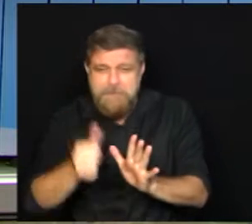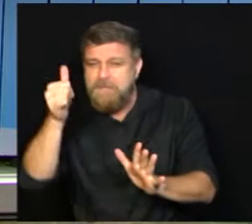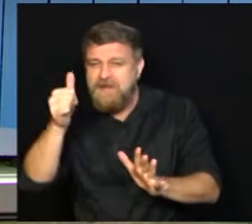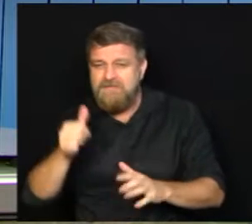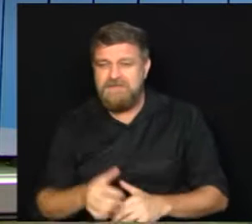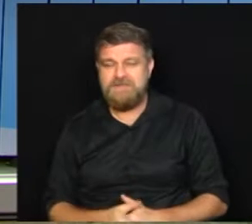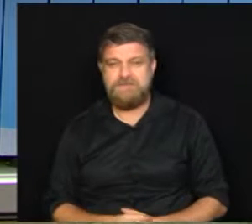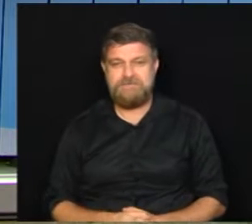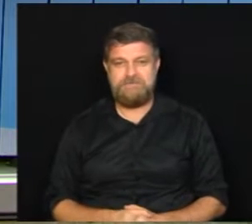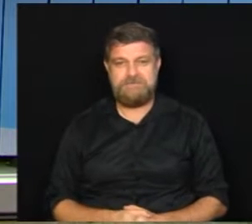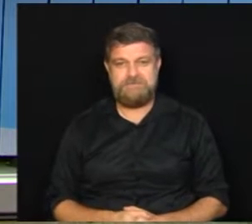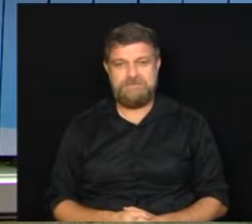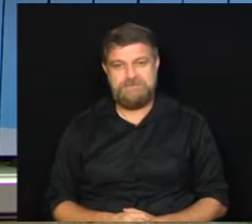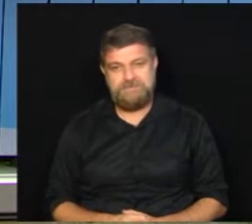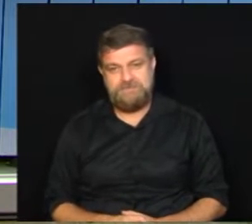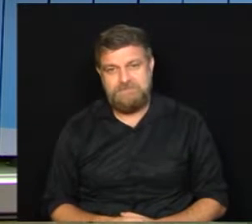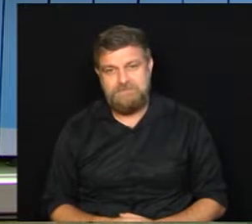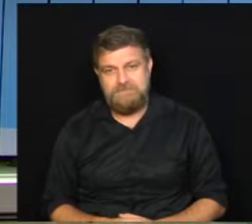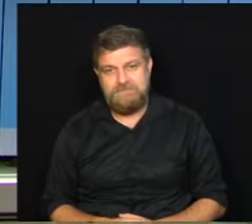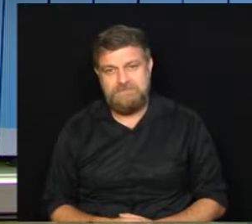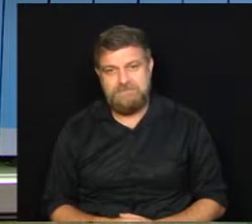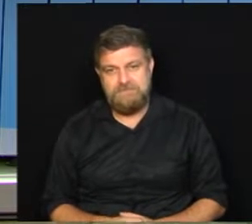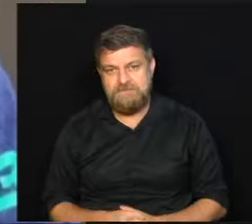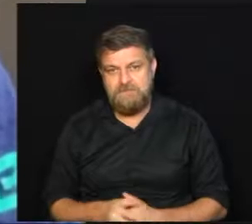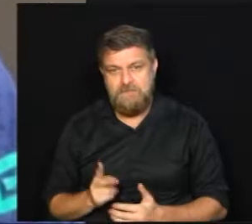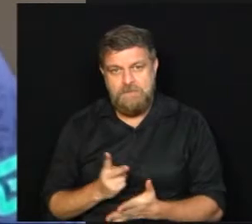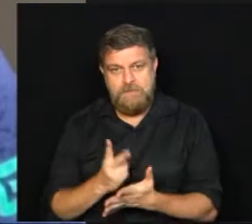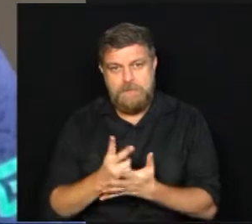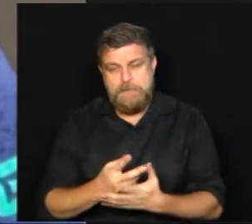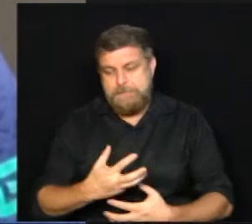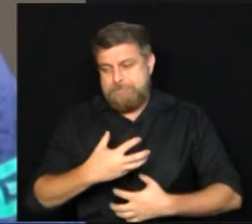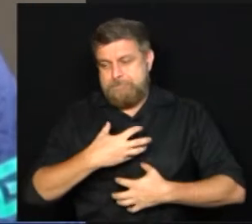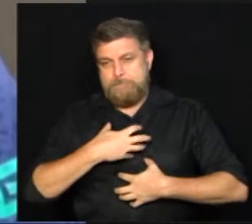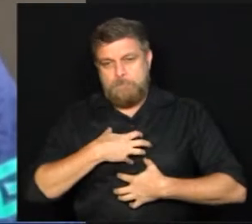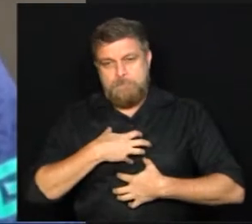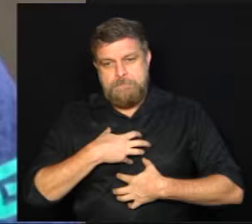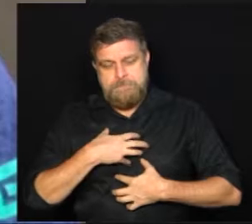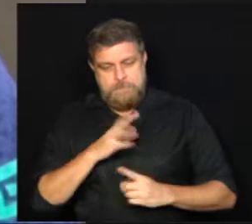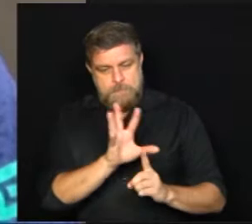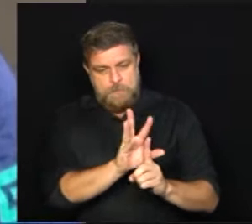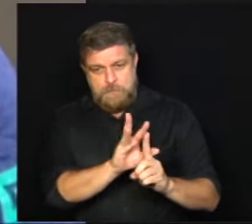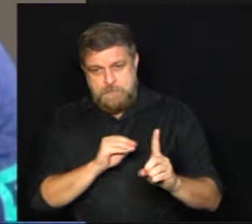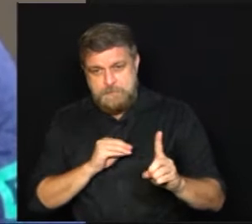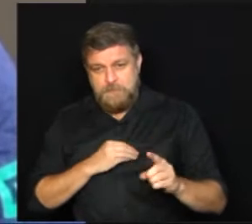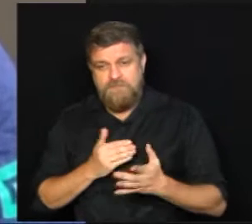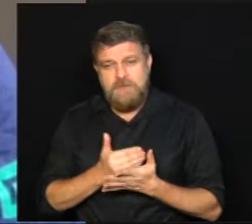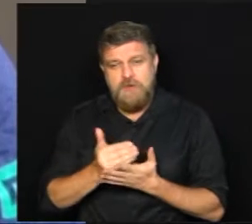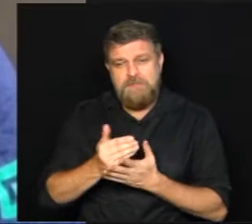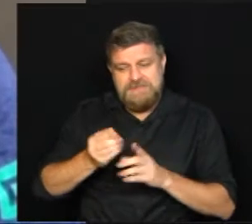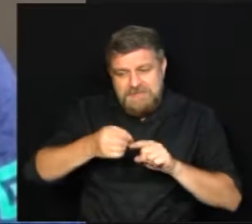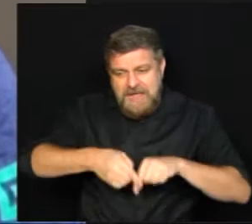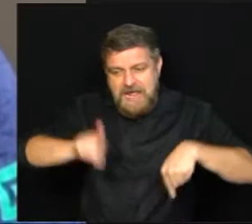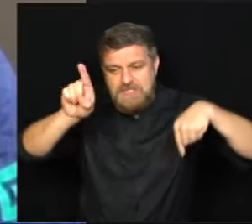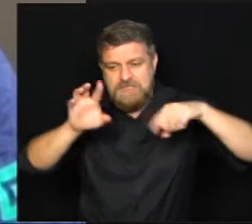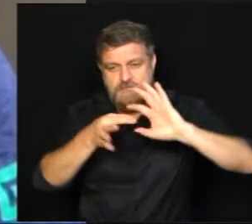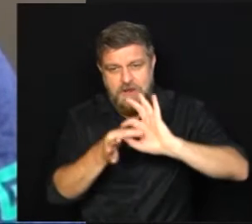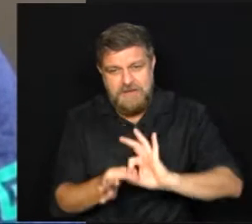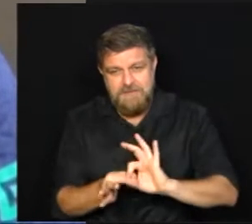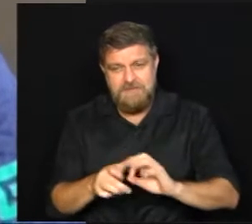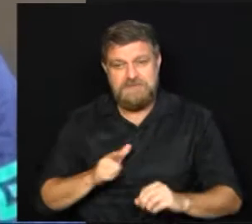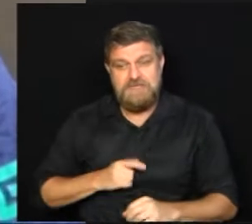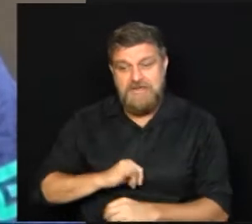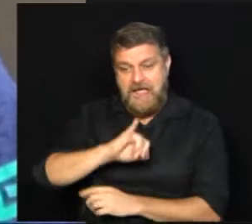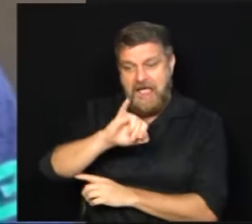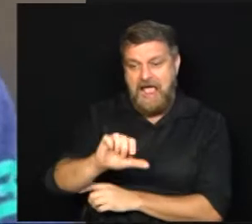televisão? Para mim sempre foi muito inspirador. Eu comecei na ginástica olímpica, a Jade Barbosa